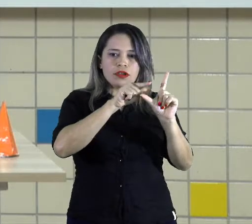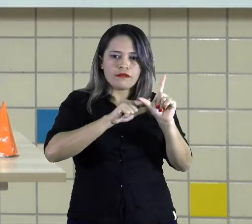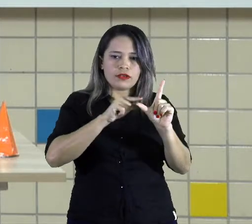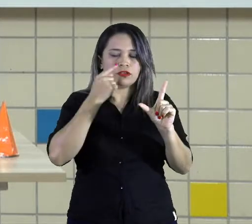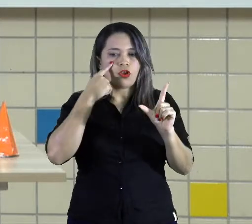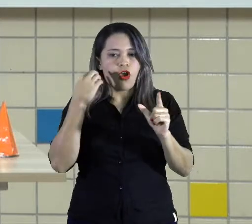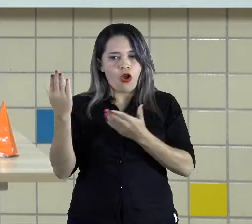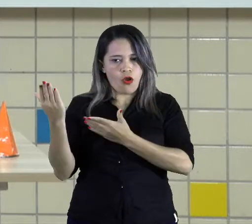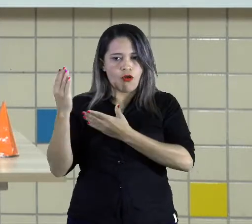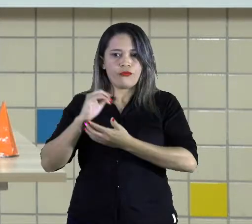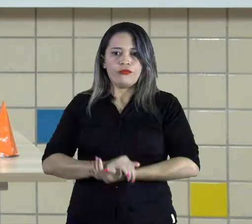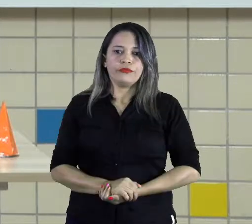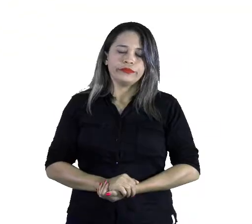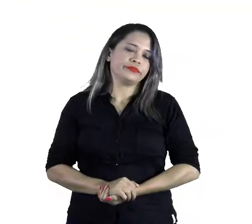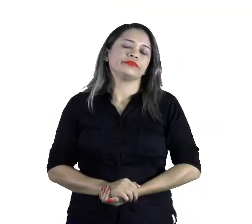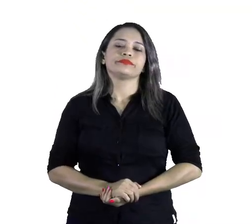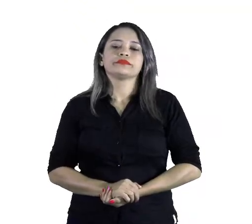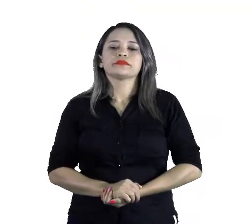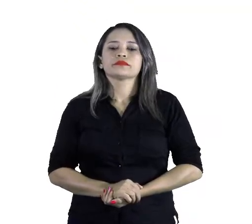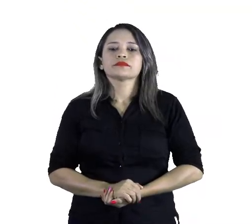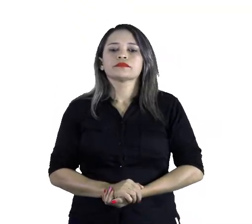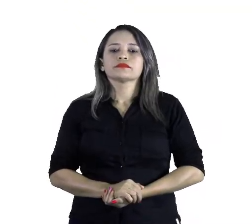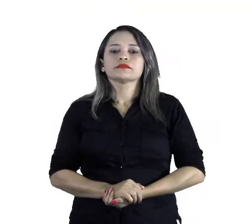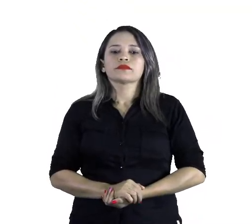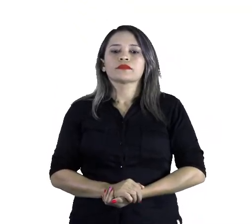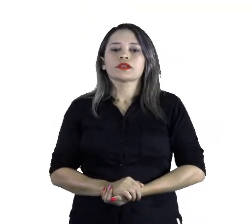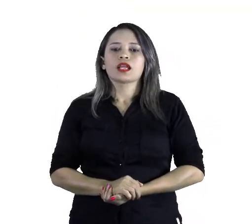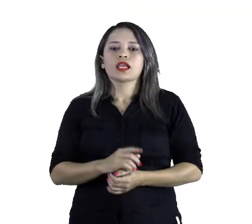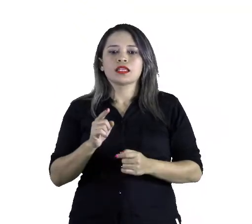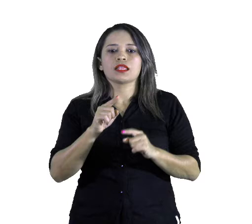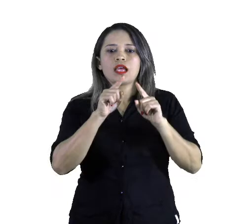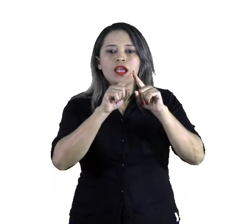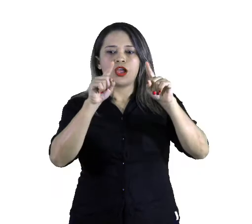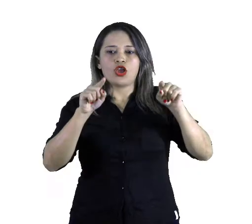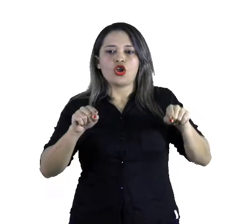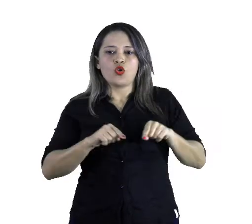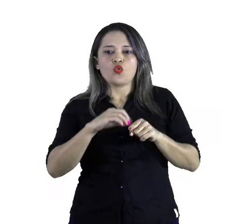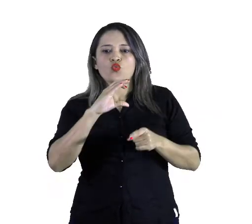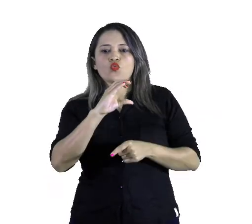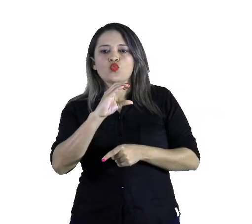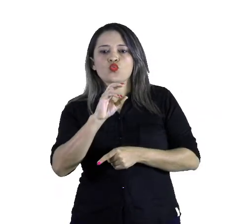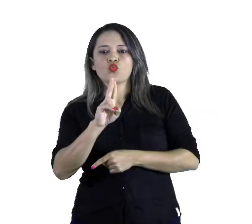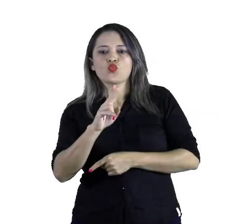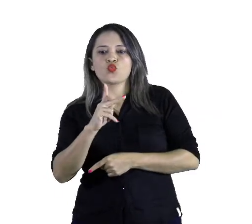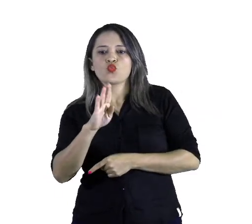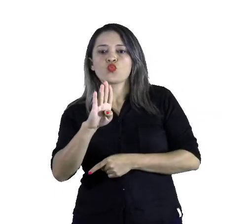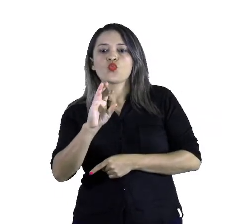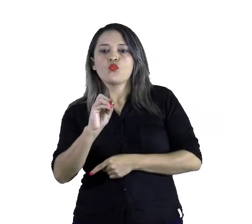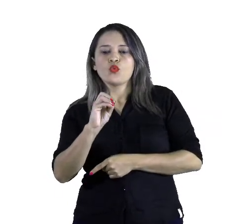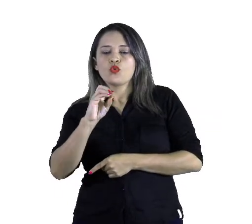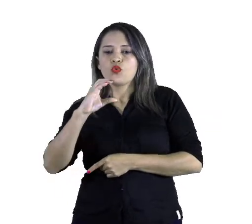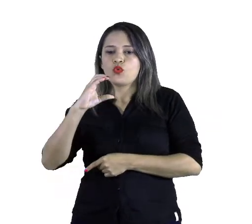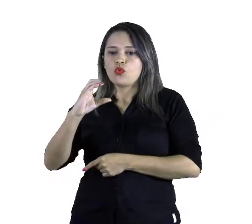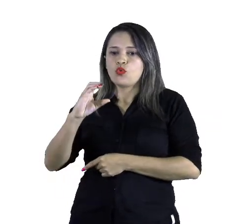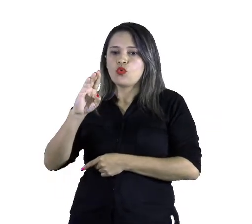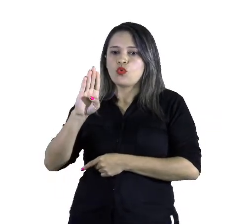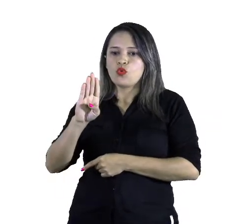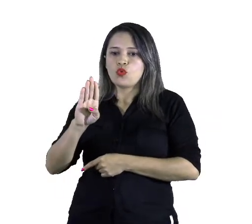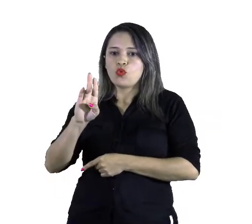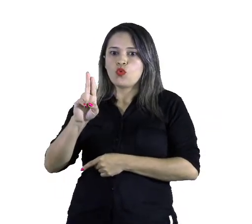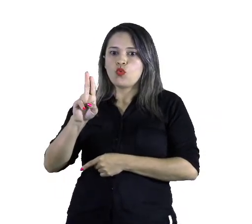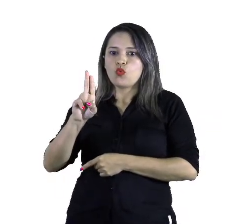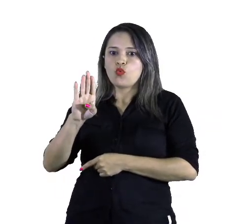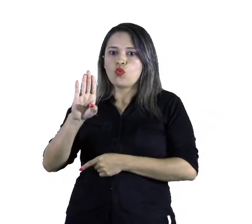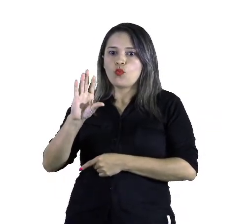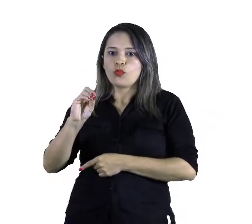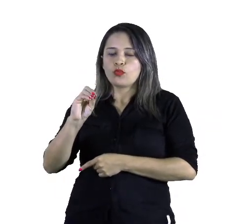só lá no slide. É um cubo, né? Isso aí é um cubo. E se você observar esse primeiro cubo aí, ele tem a